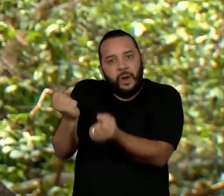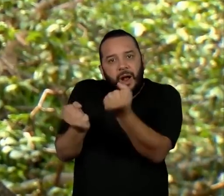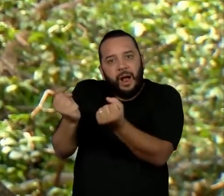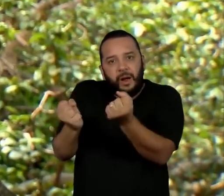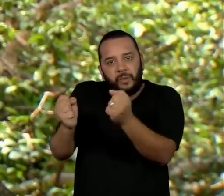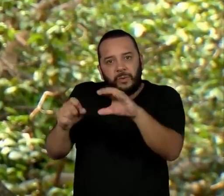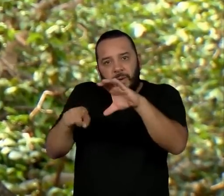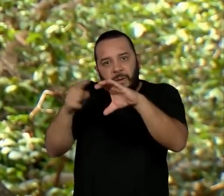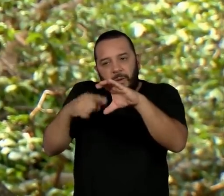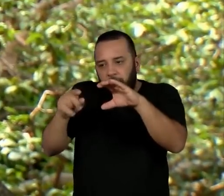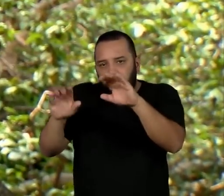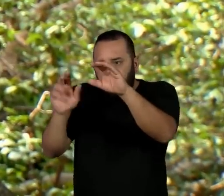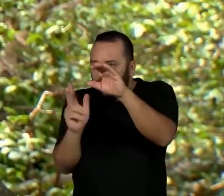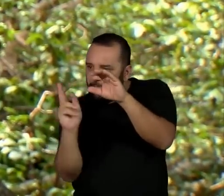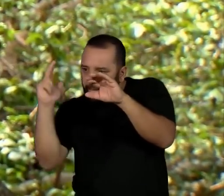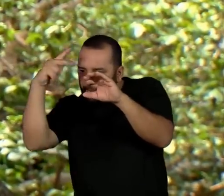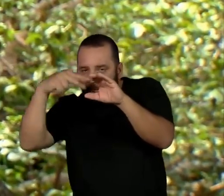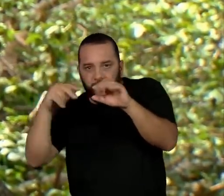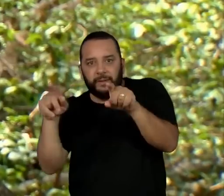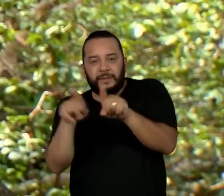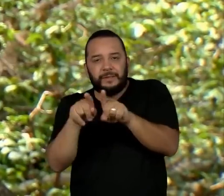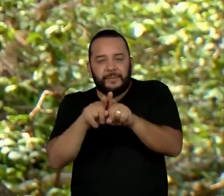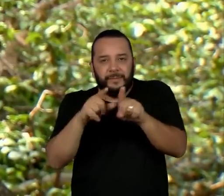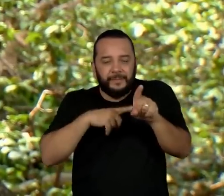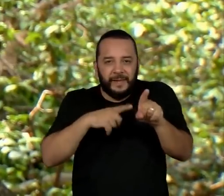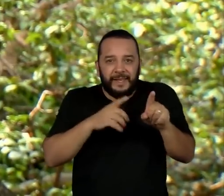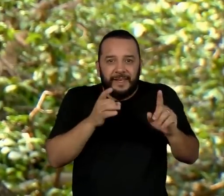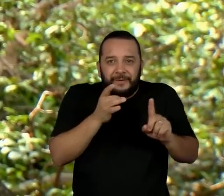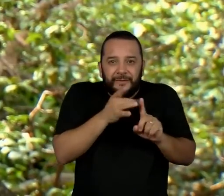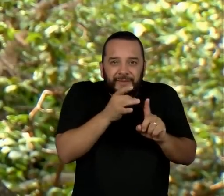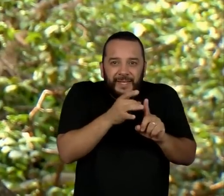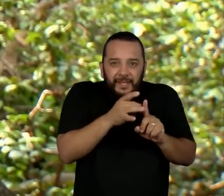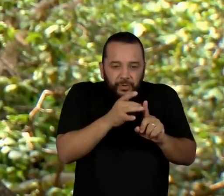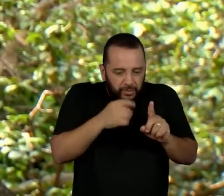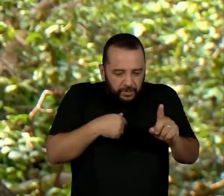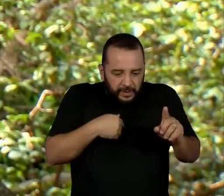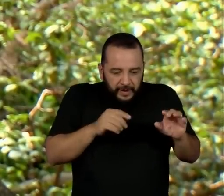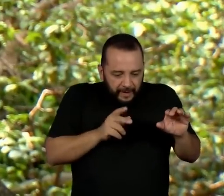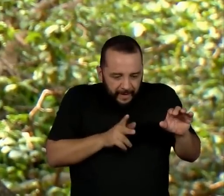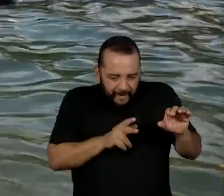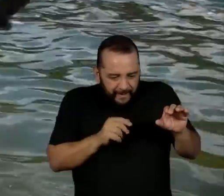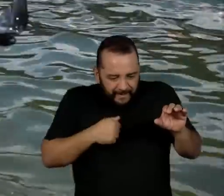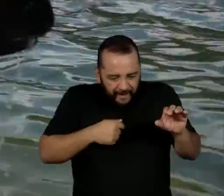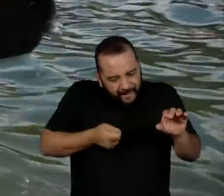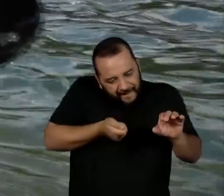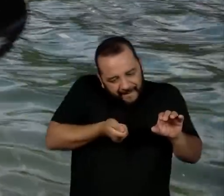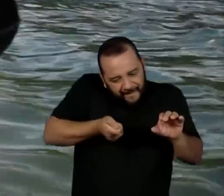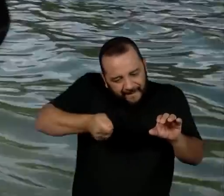eu não parei mais, assim, no sentido de documentar os povos originários, e